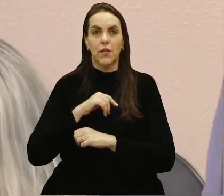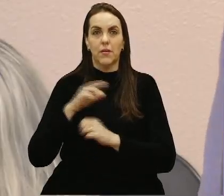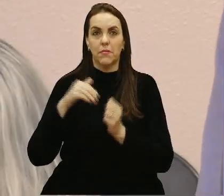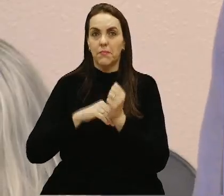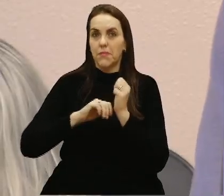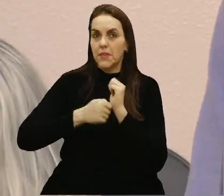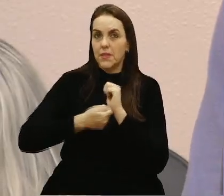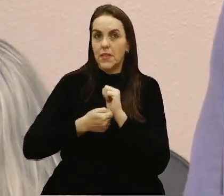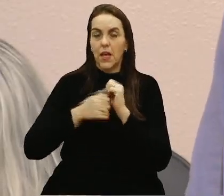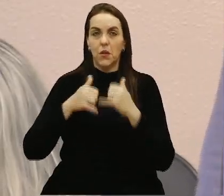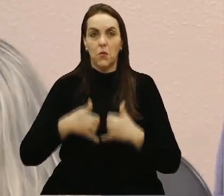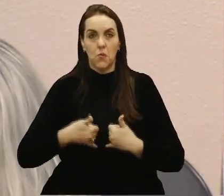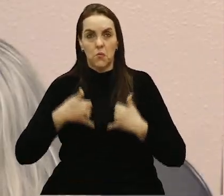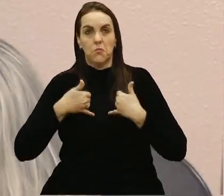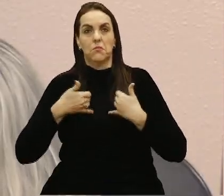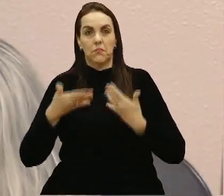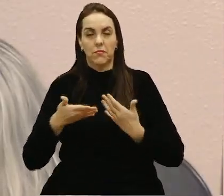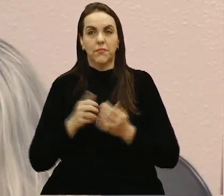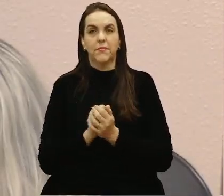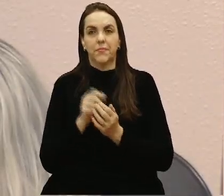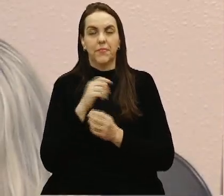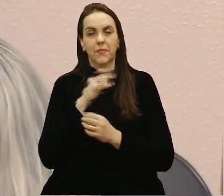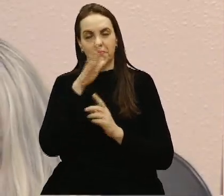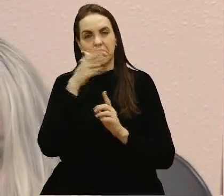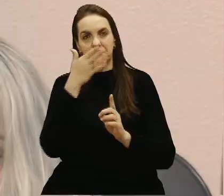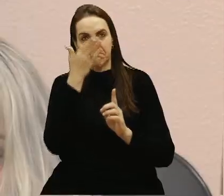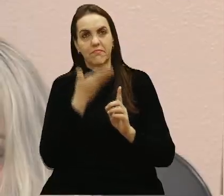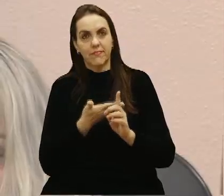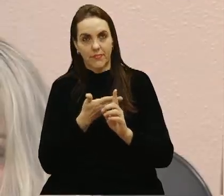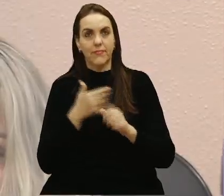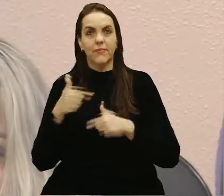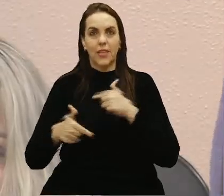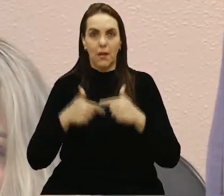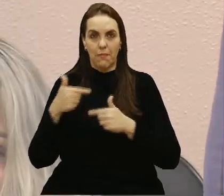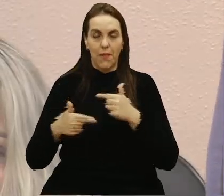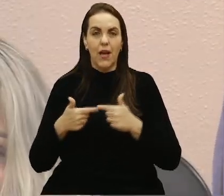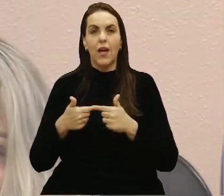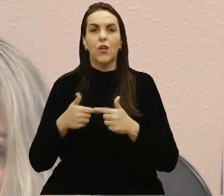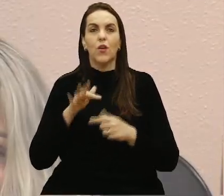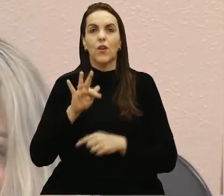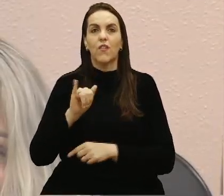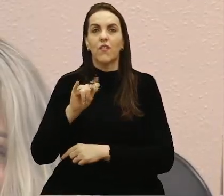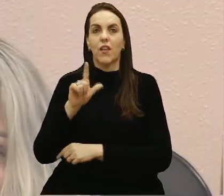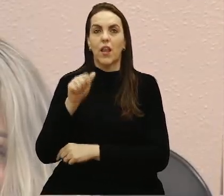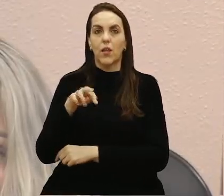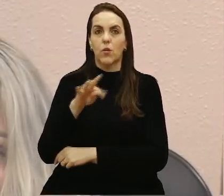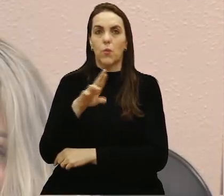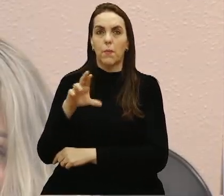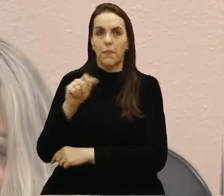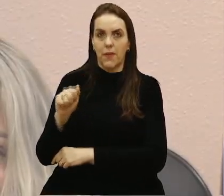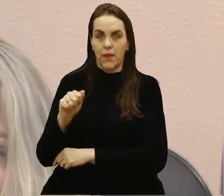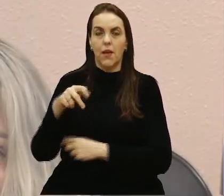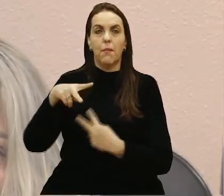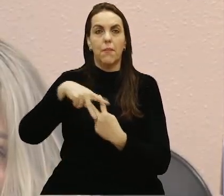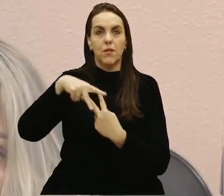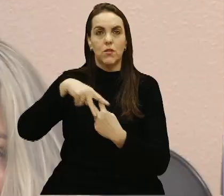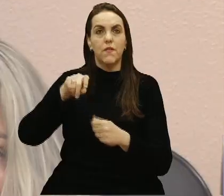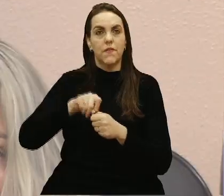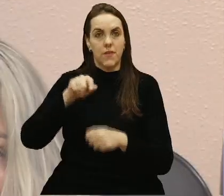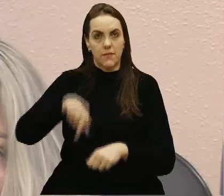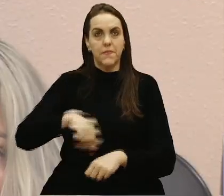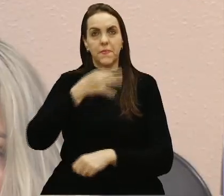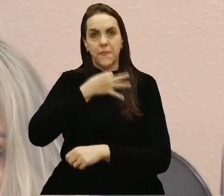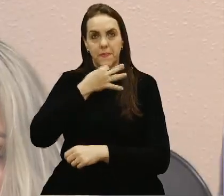enaltecer o relevante trabalho, em especial a filantropia que a maçonaria faz no município de Caxias do Sul.